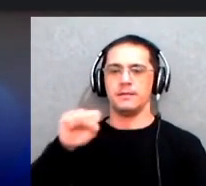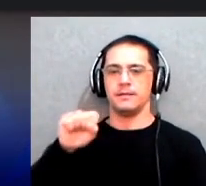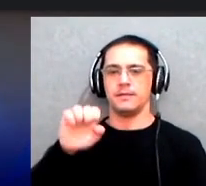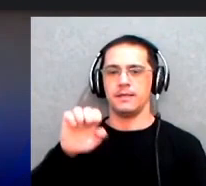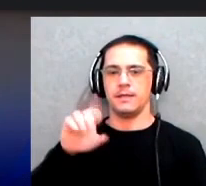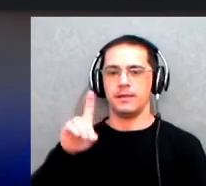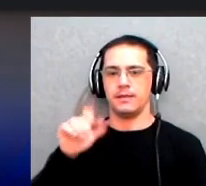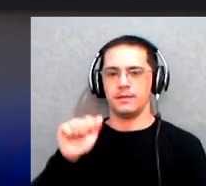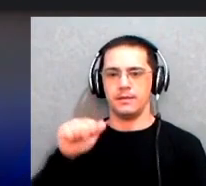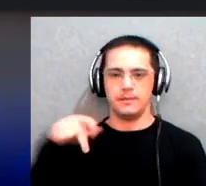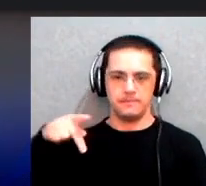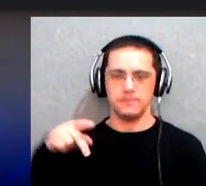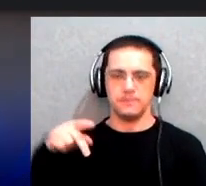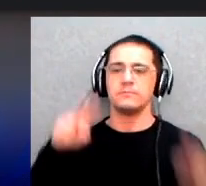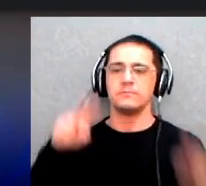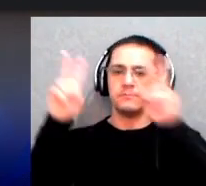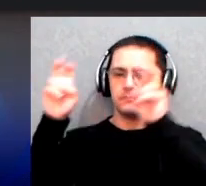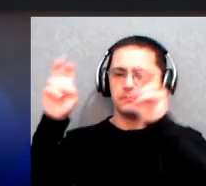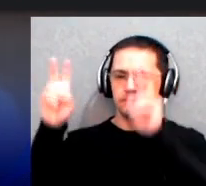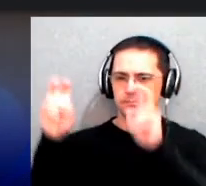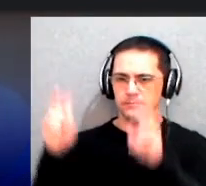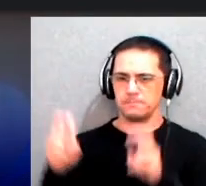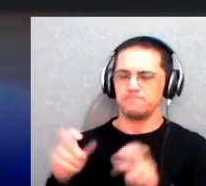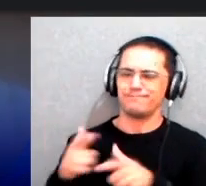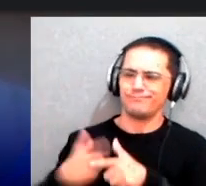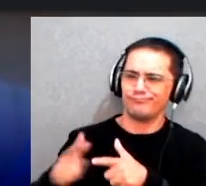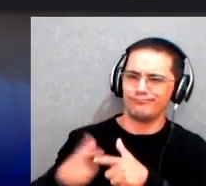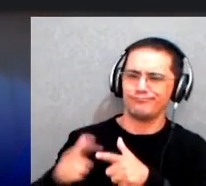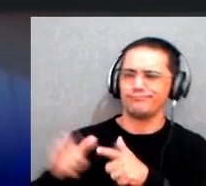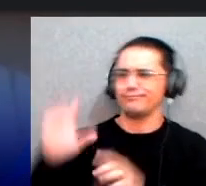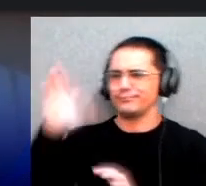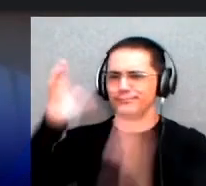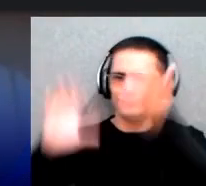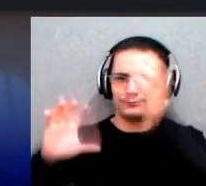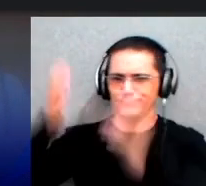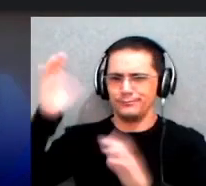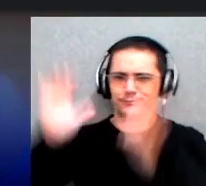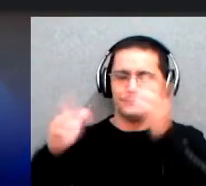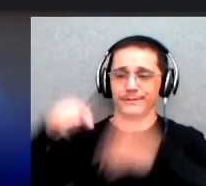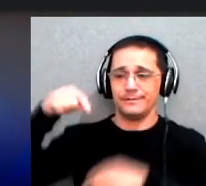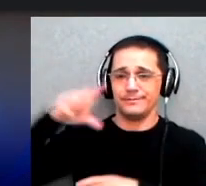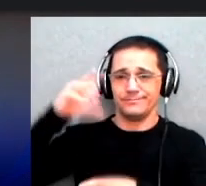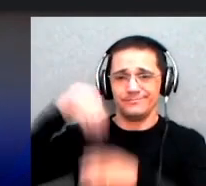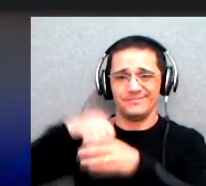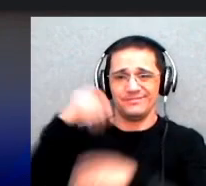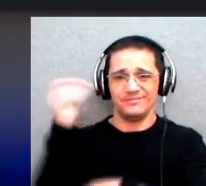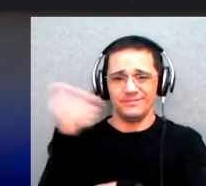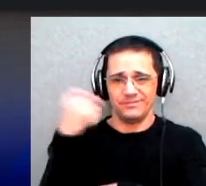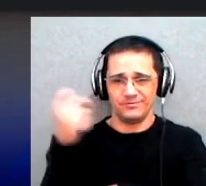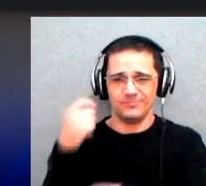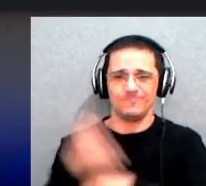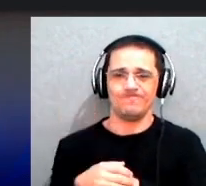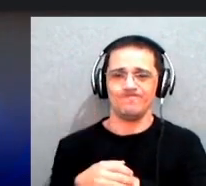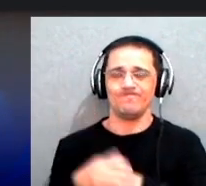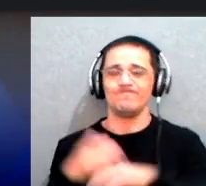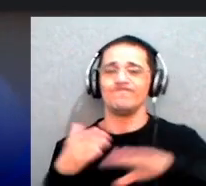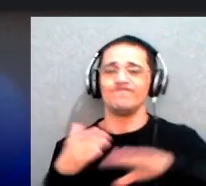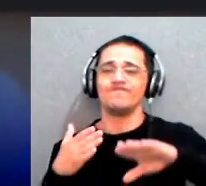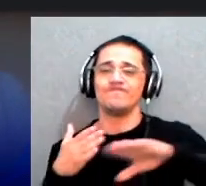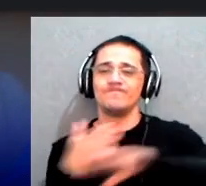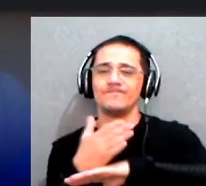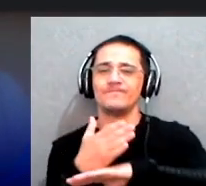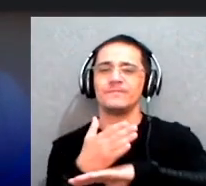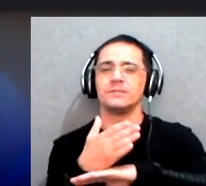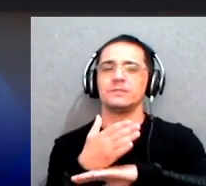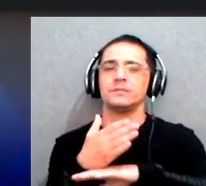alguns dos problemas pontuais que os advogados criminalistas estariam enfrentando aqui no Estado, em relação aos acessos aos inquéritos policiais. E a